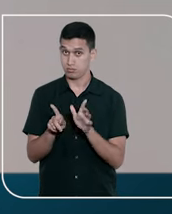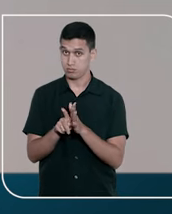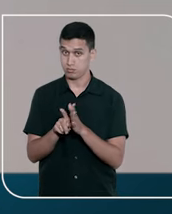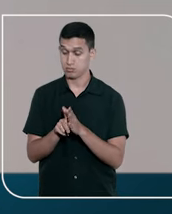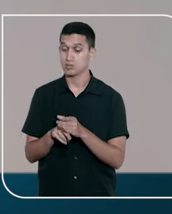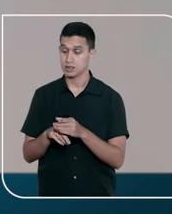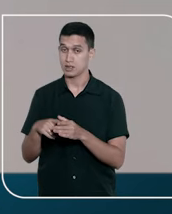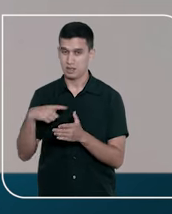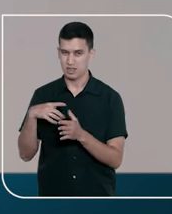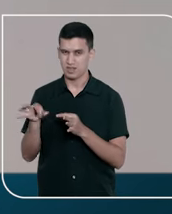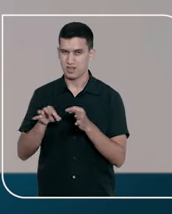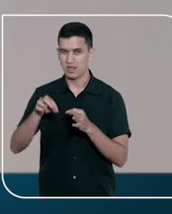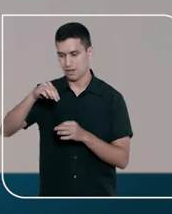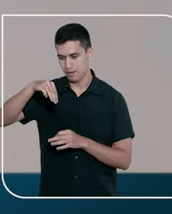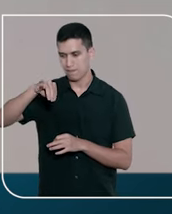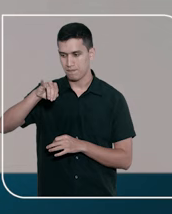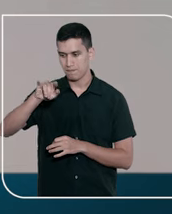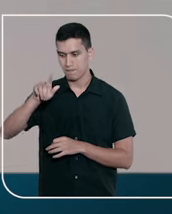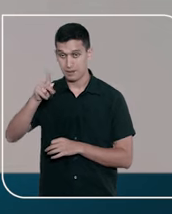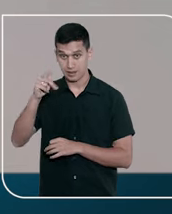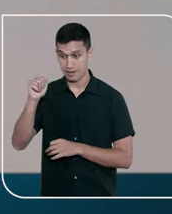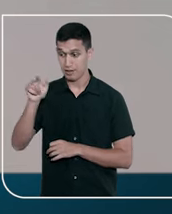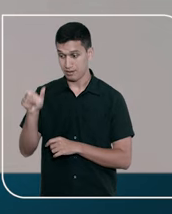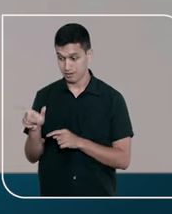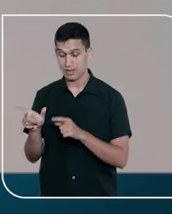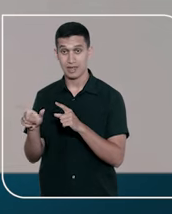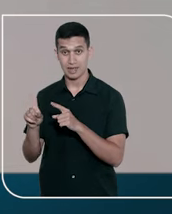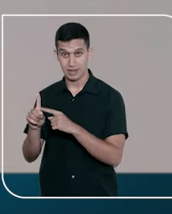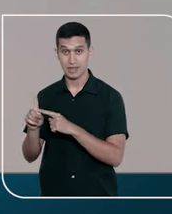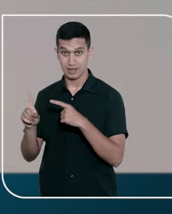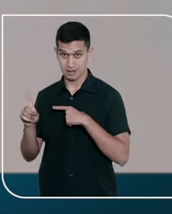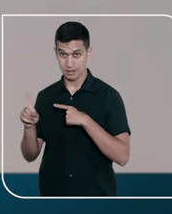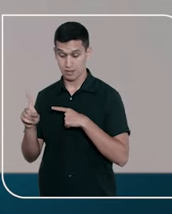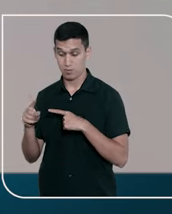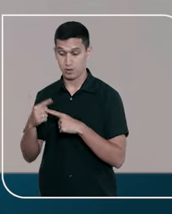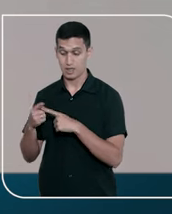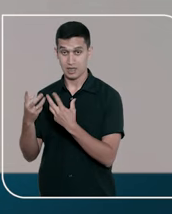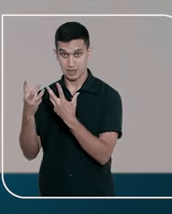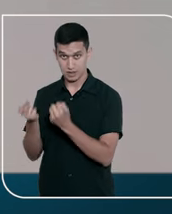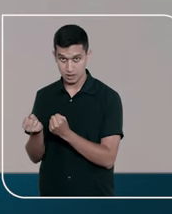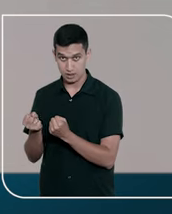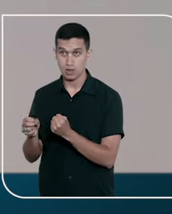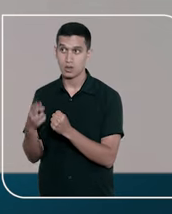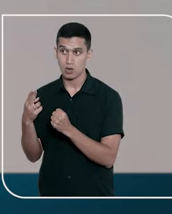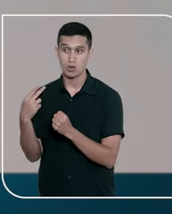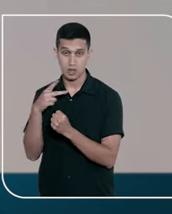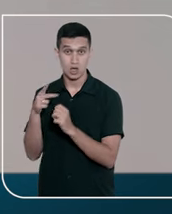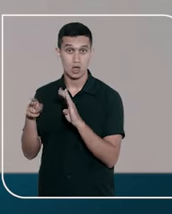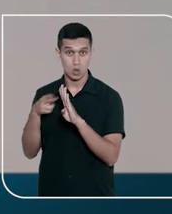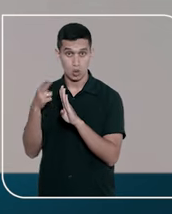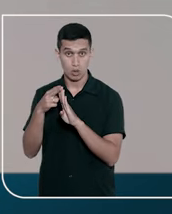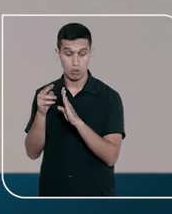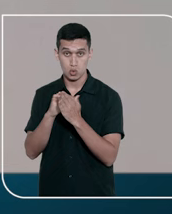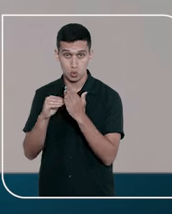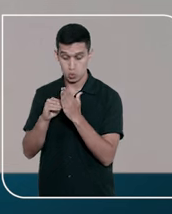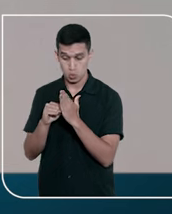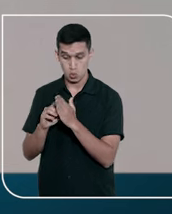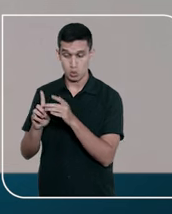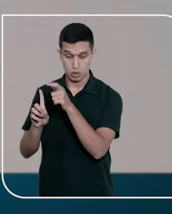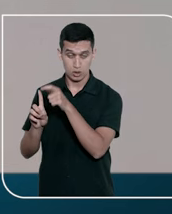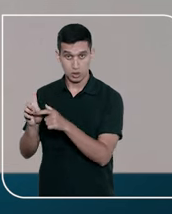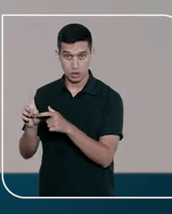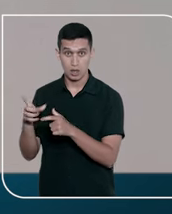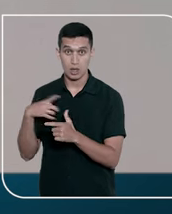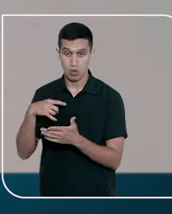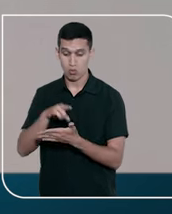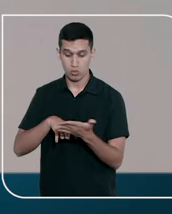tem, na medida que aceita o programa de milhagens e, portanto, as normas nele inseridas, trata-se de um contrato